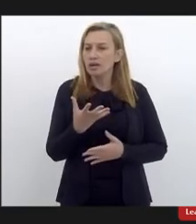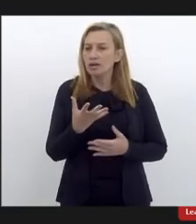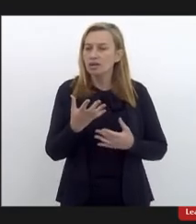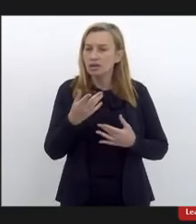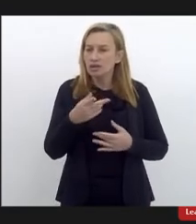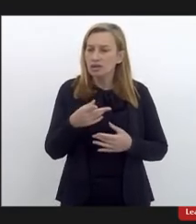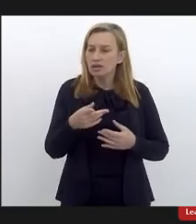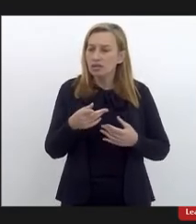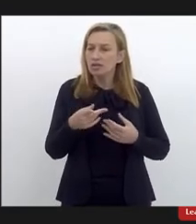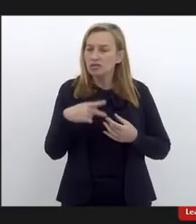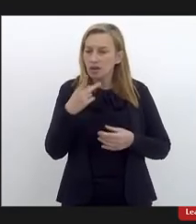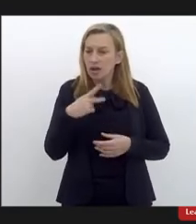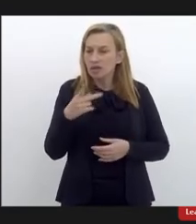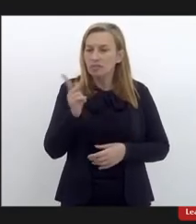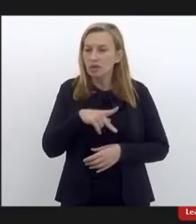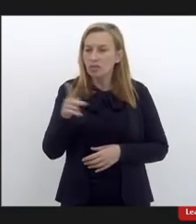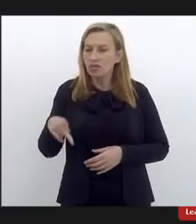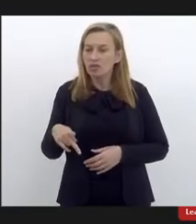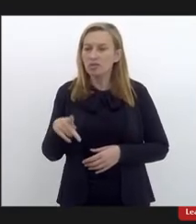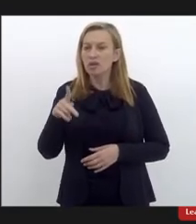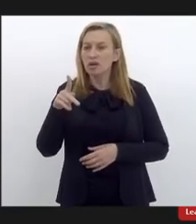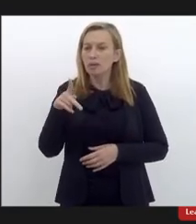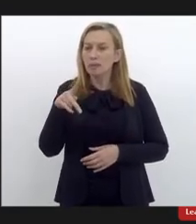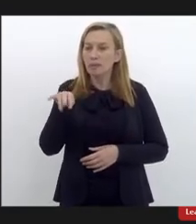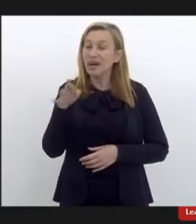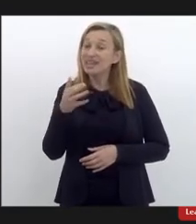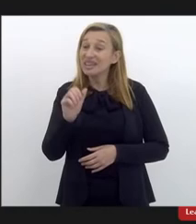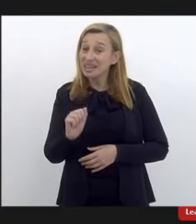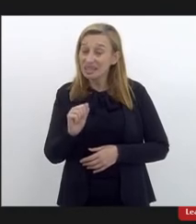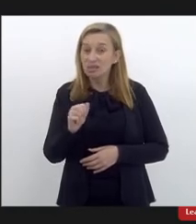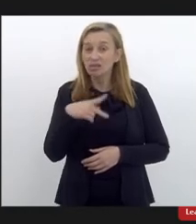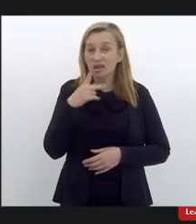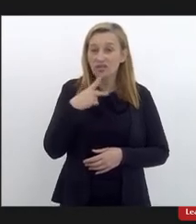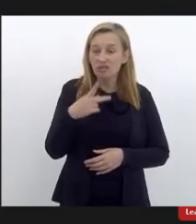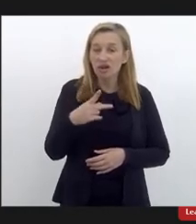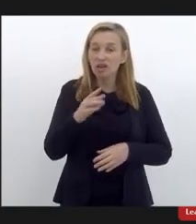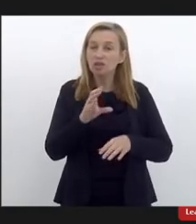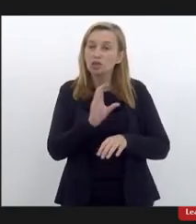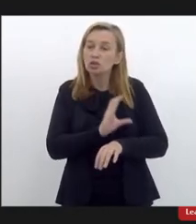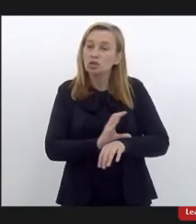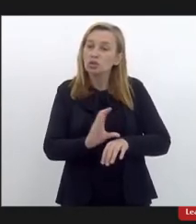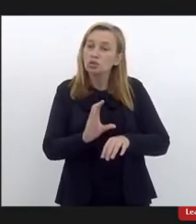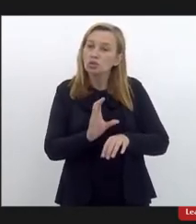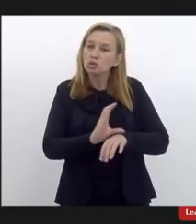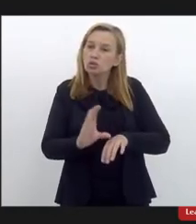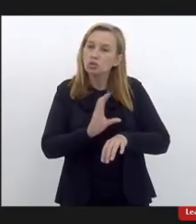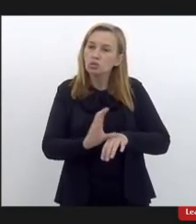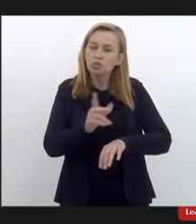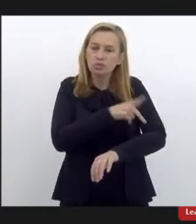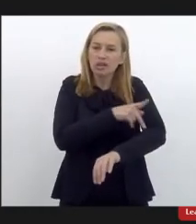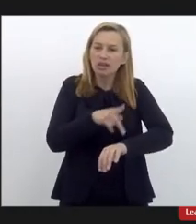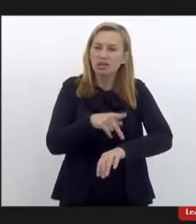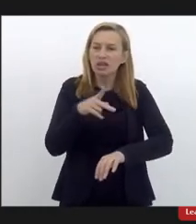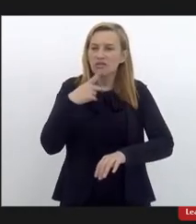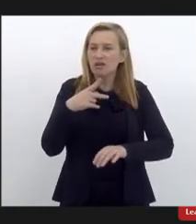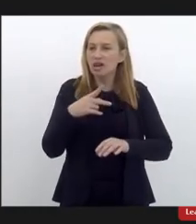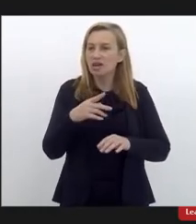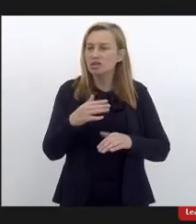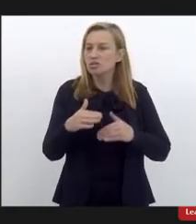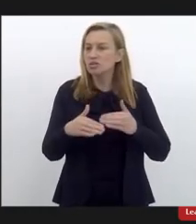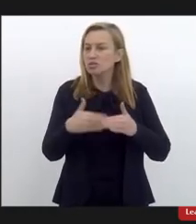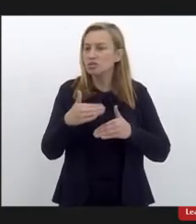esboçado pela professora Patrícia Lima na sua nota técnica. Nela, quando ela fala do curso de pedagogia, ela vai falar da evolução